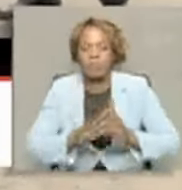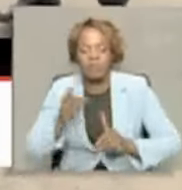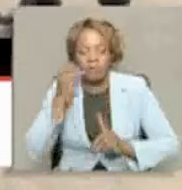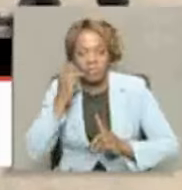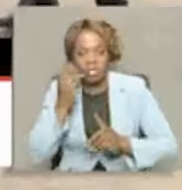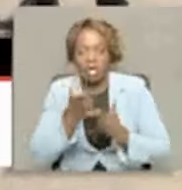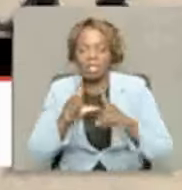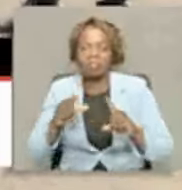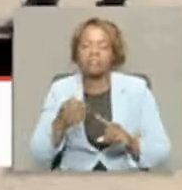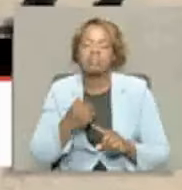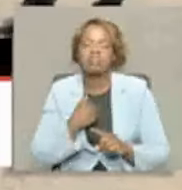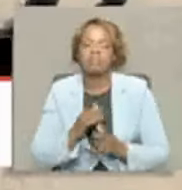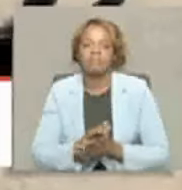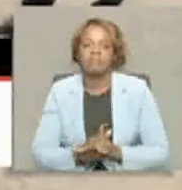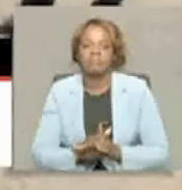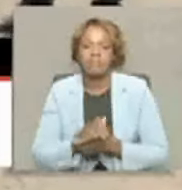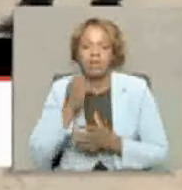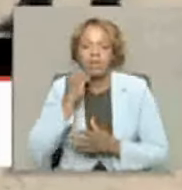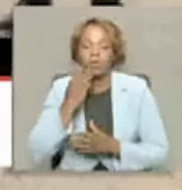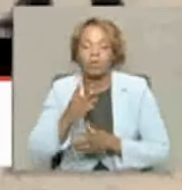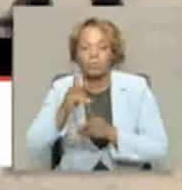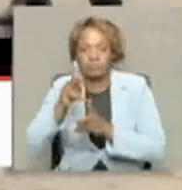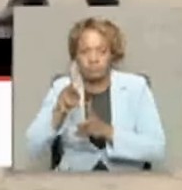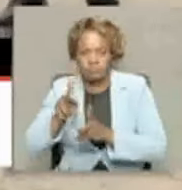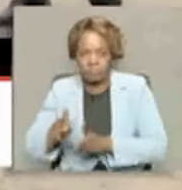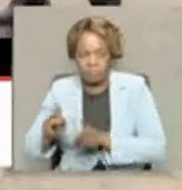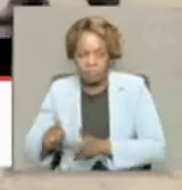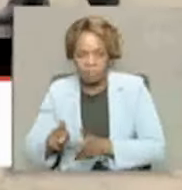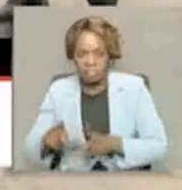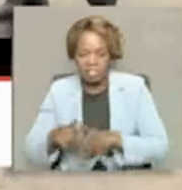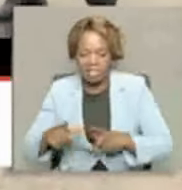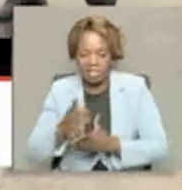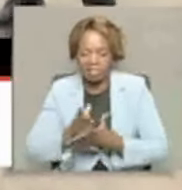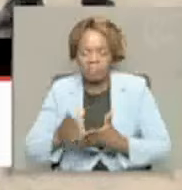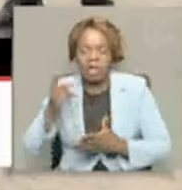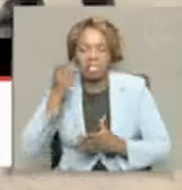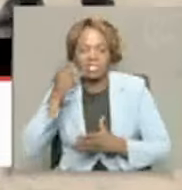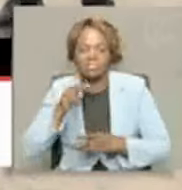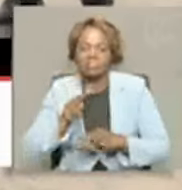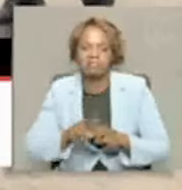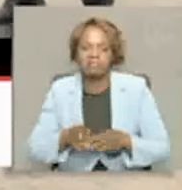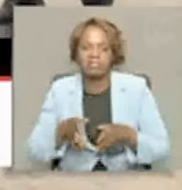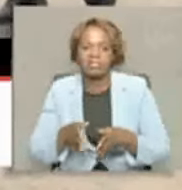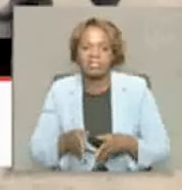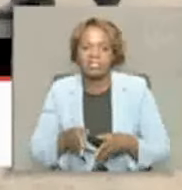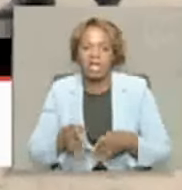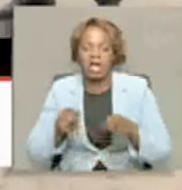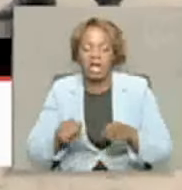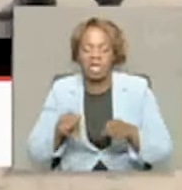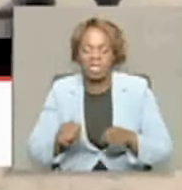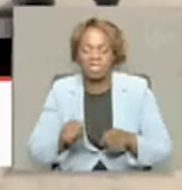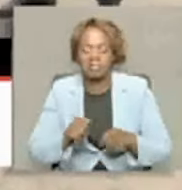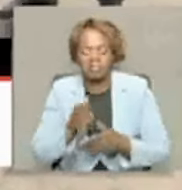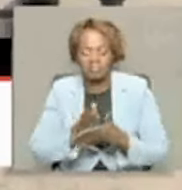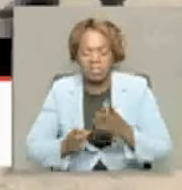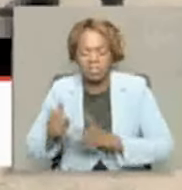liberdade como cidadãos desta grande pátria angolana aqui, que somos e que